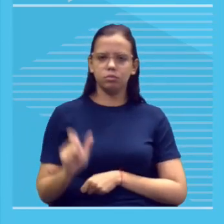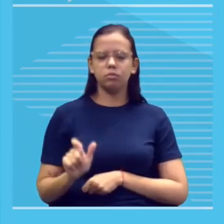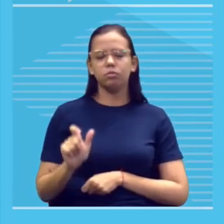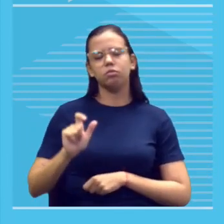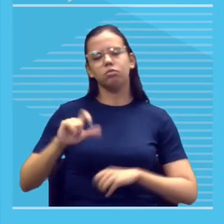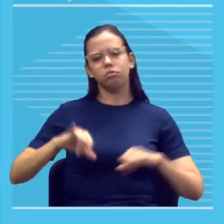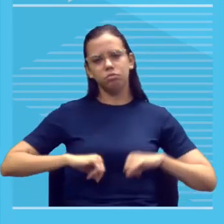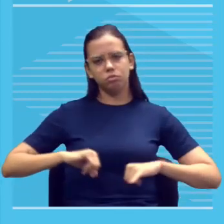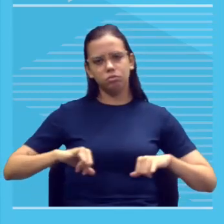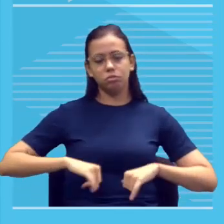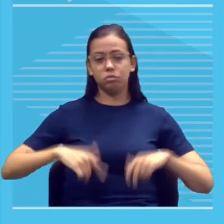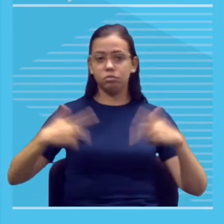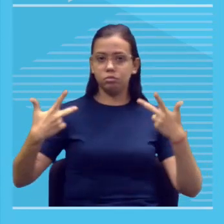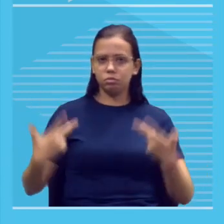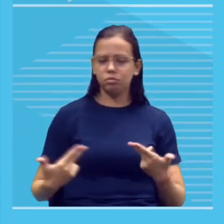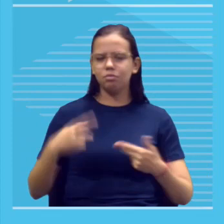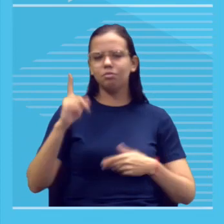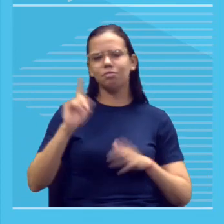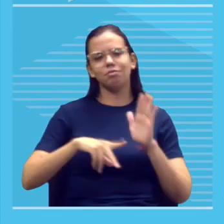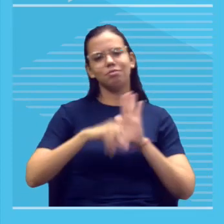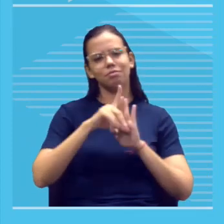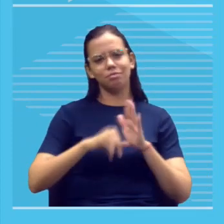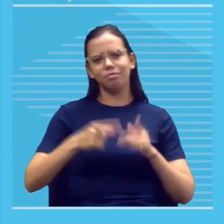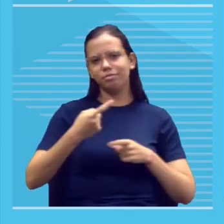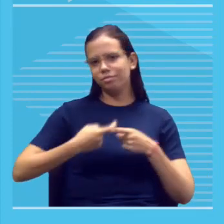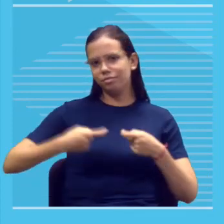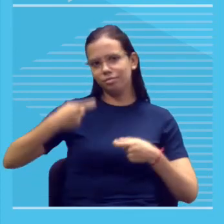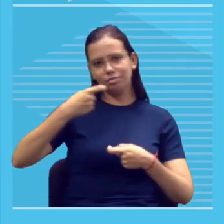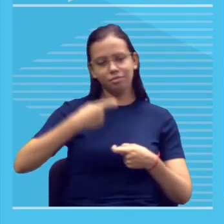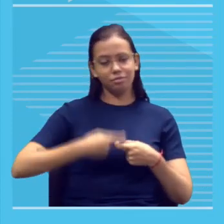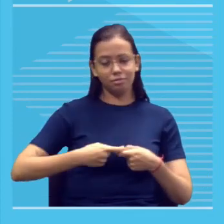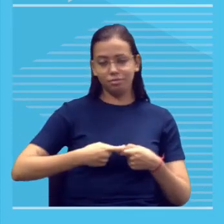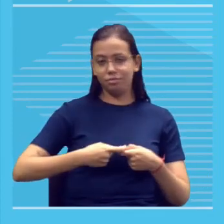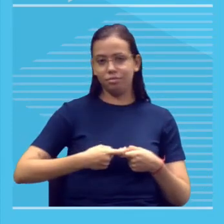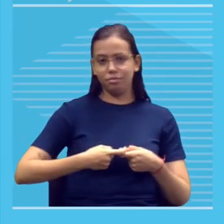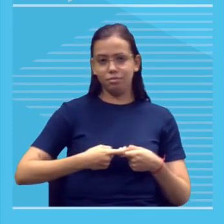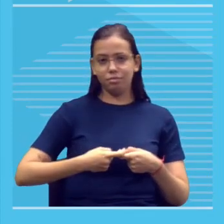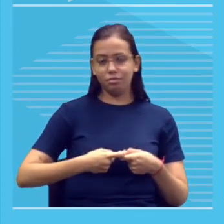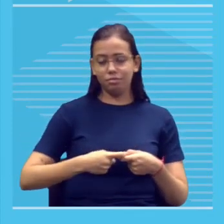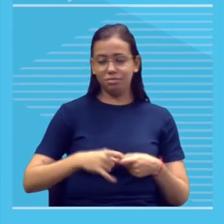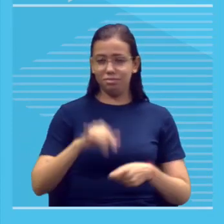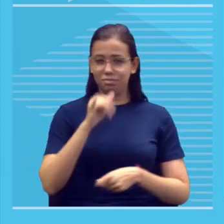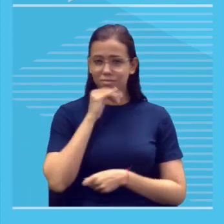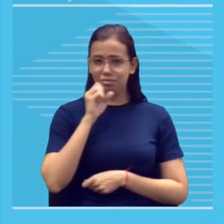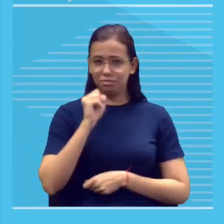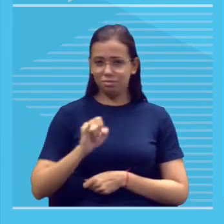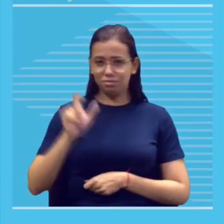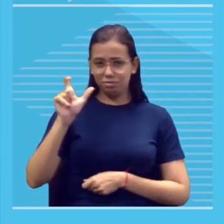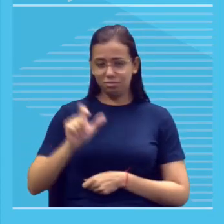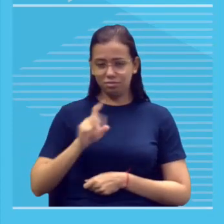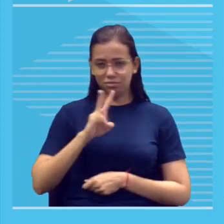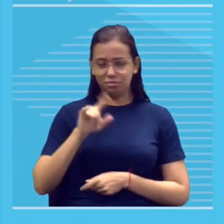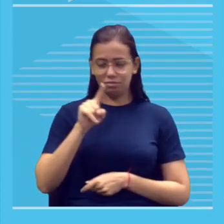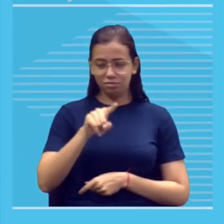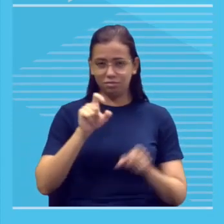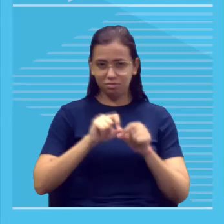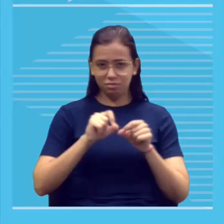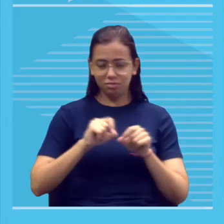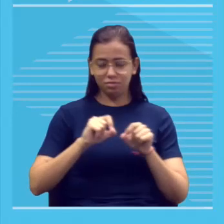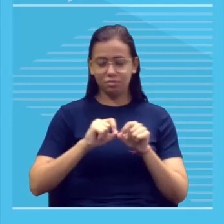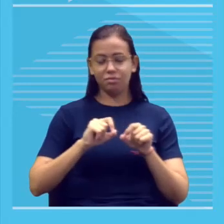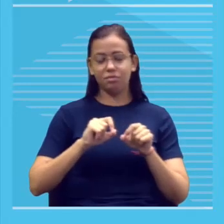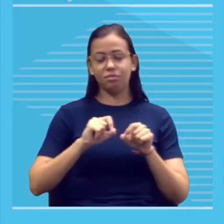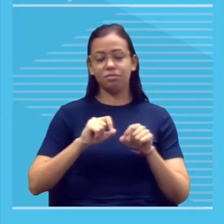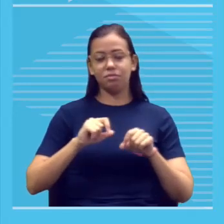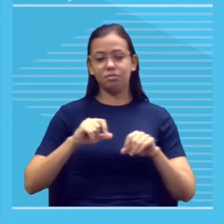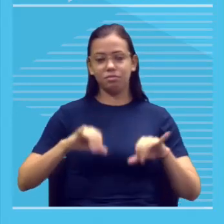feitos sofrer os outros lei do retorno aquele que te faz sofrer hoje na próxima existência ele